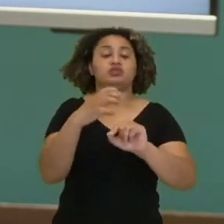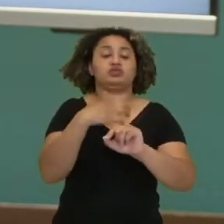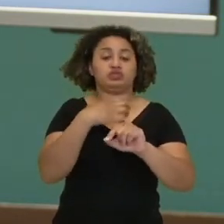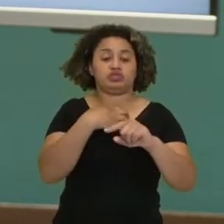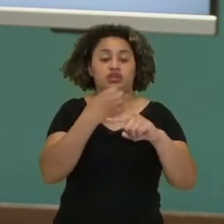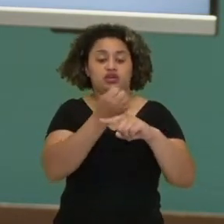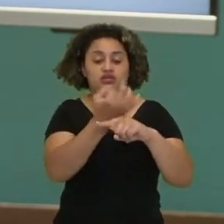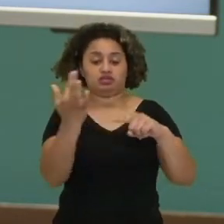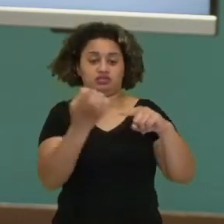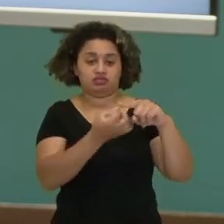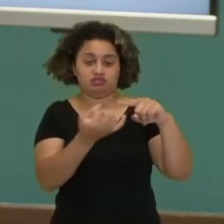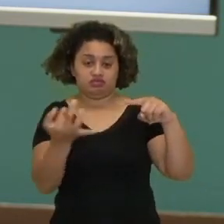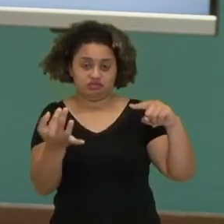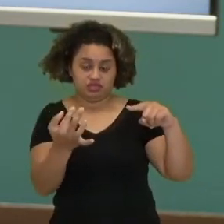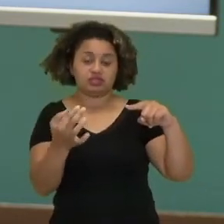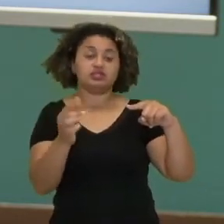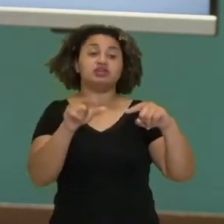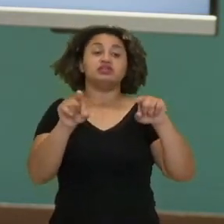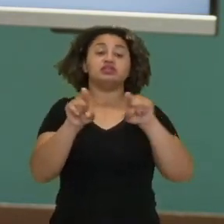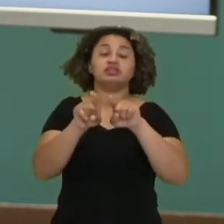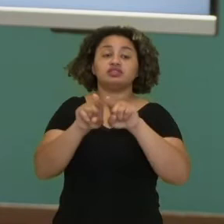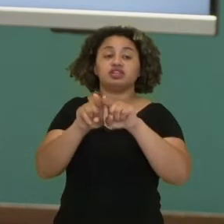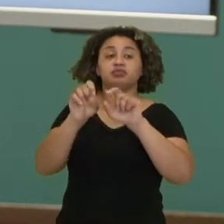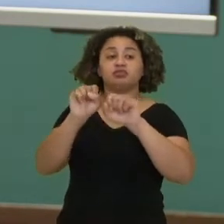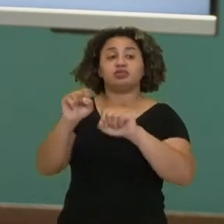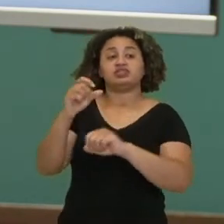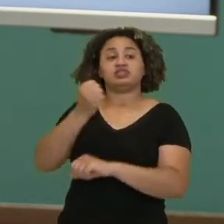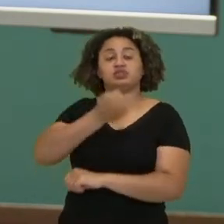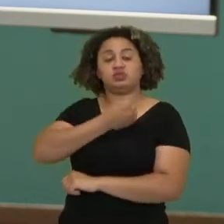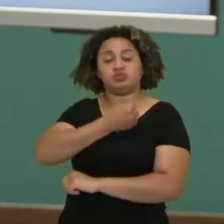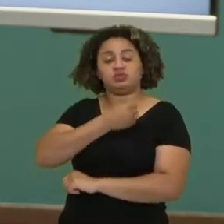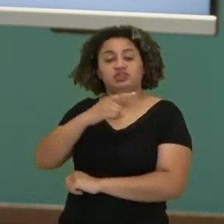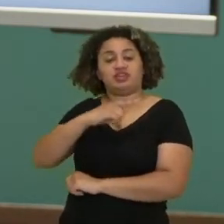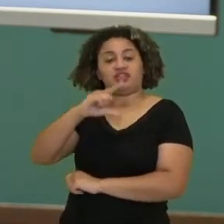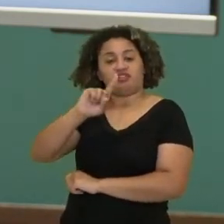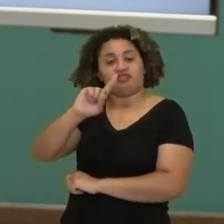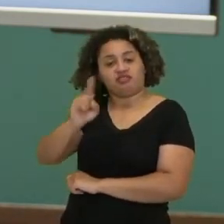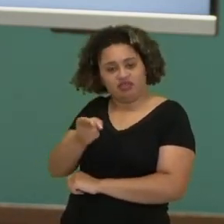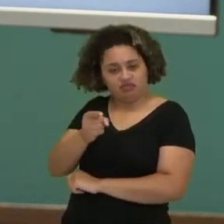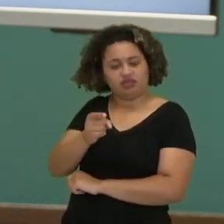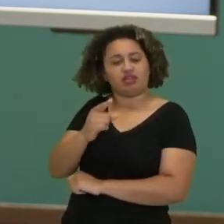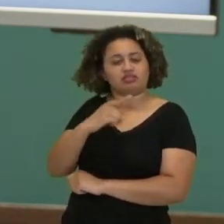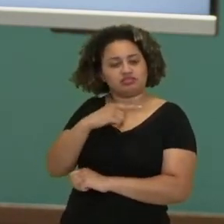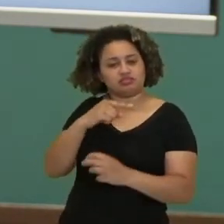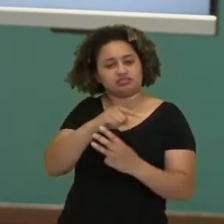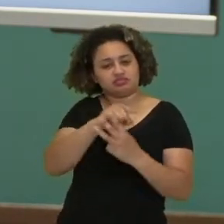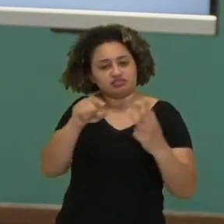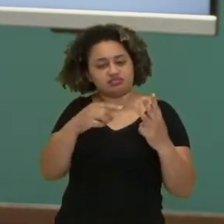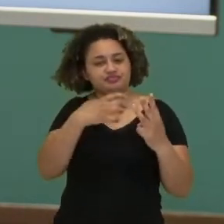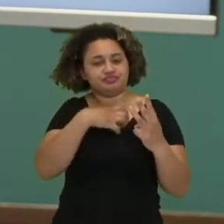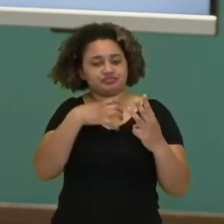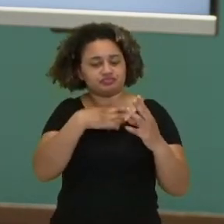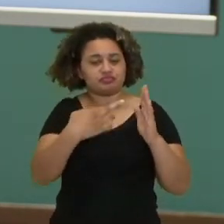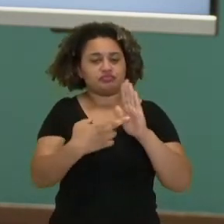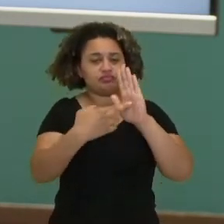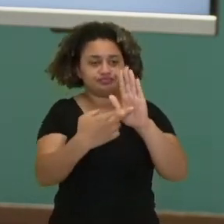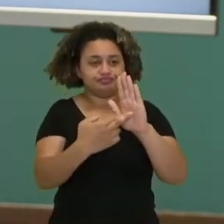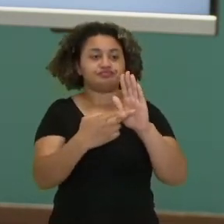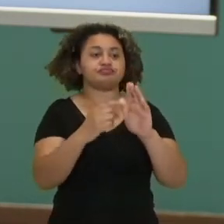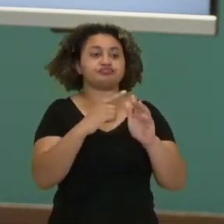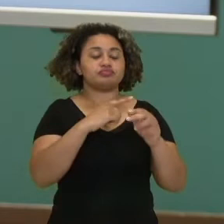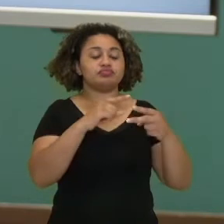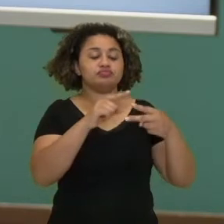de fração e ainda na forma de número decimal. Então veja, nós temos